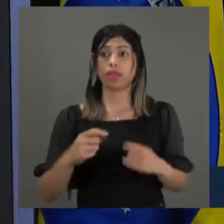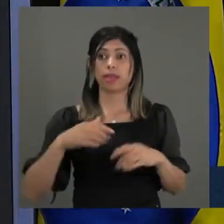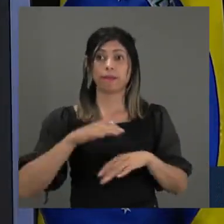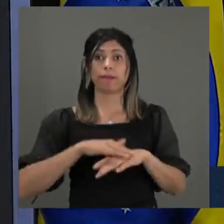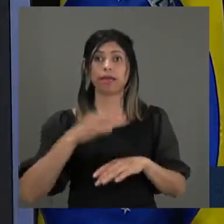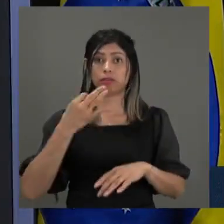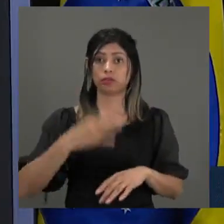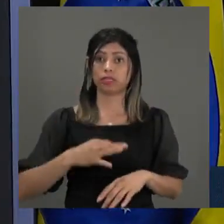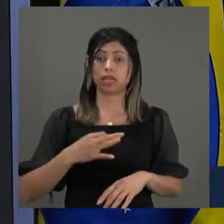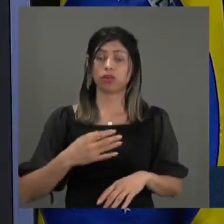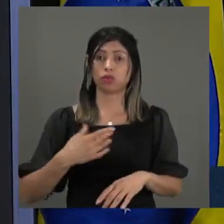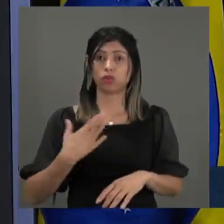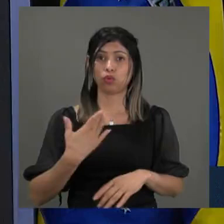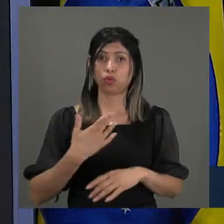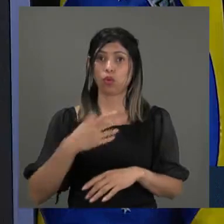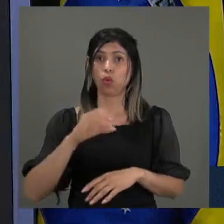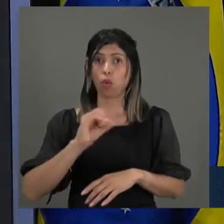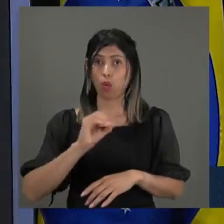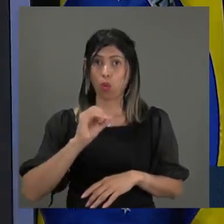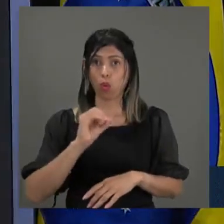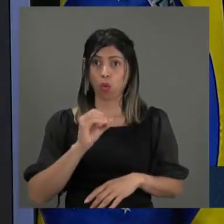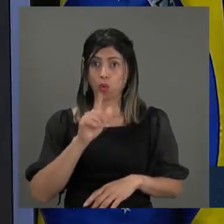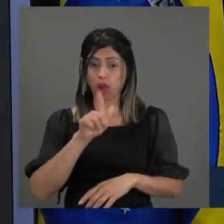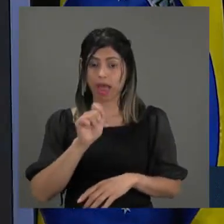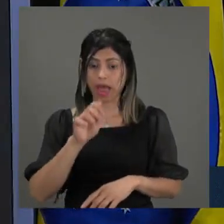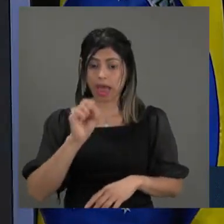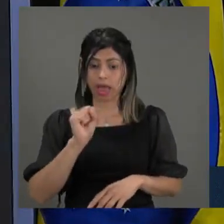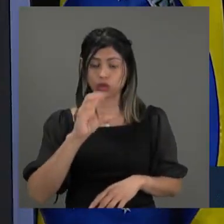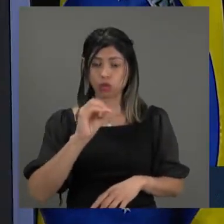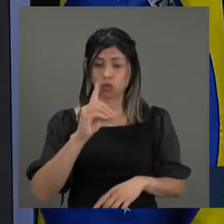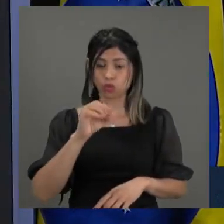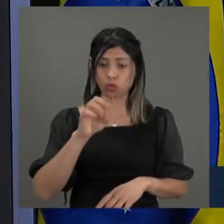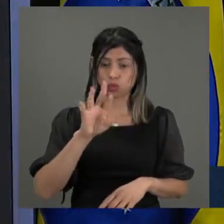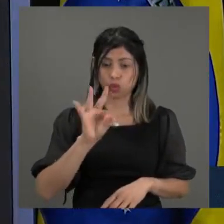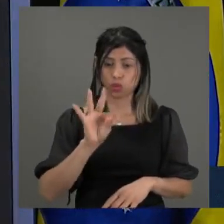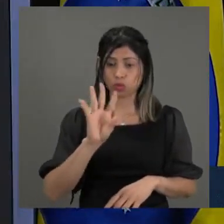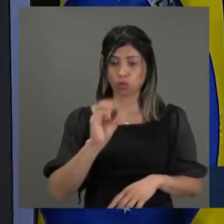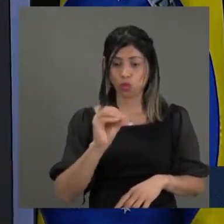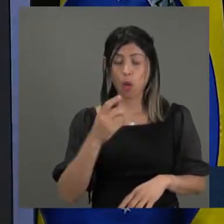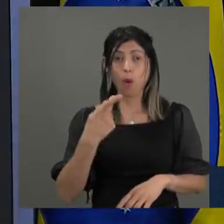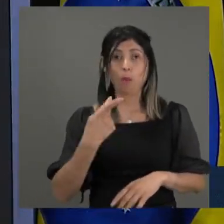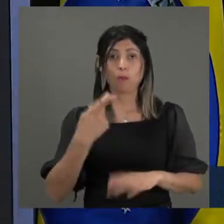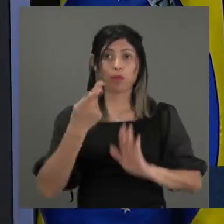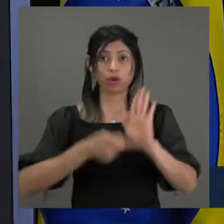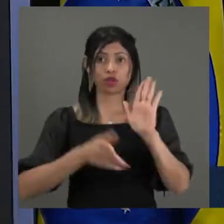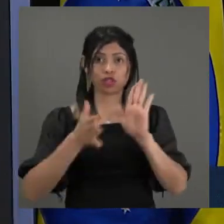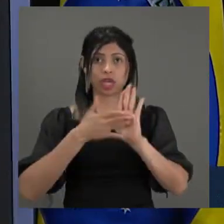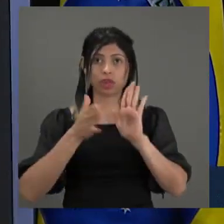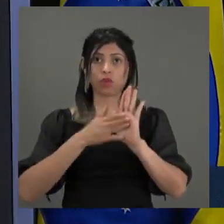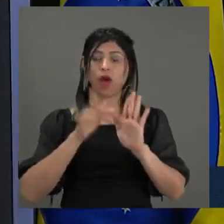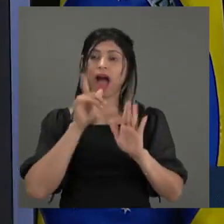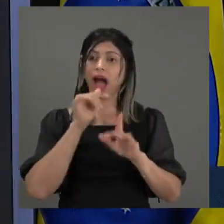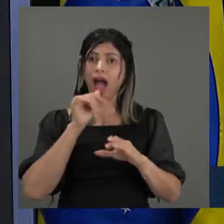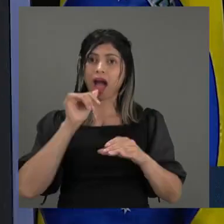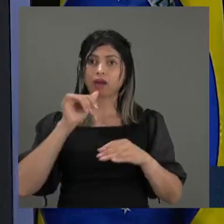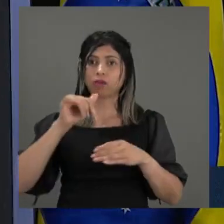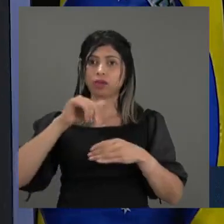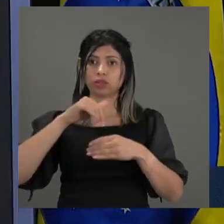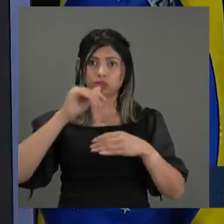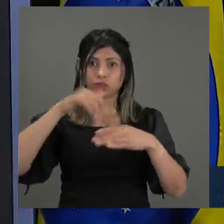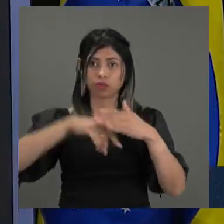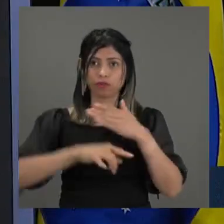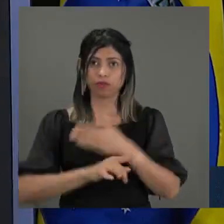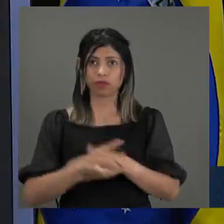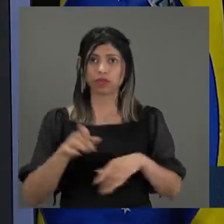para a implantação do gasoduto de escoamento do projeto Sergipe Águas Profundas no plano estratégico da Petrobras